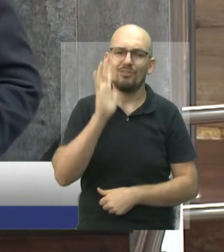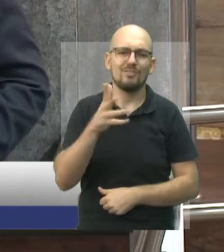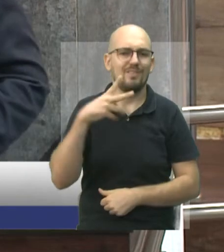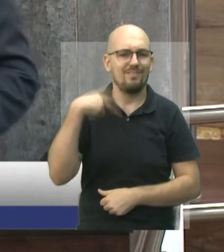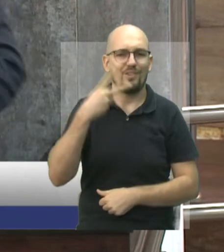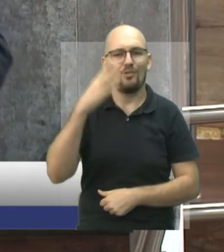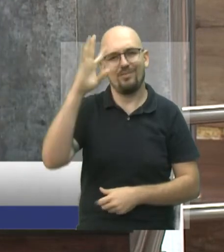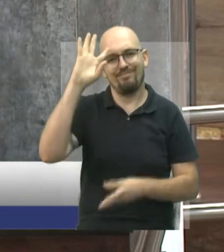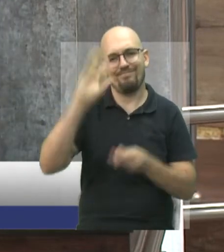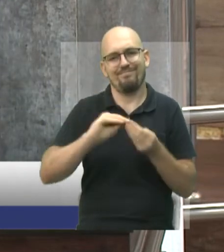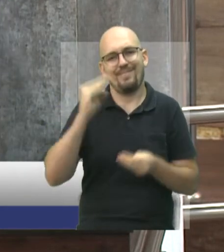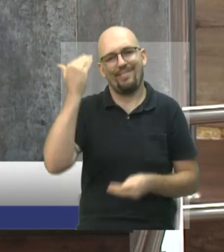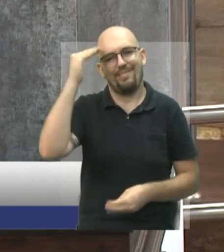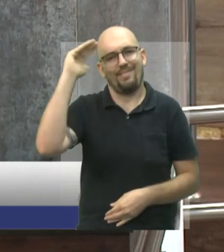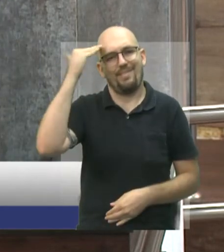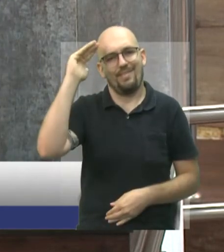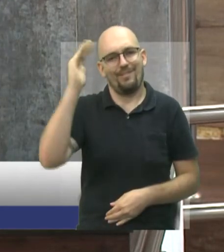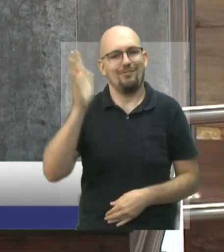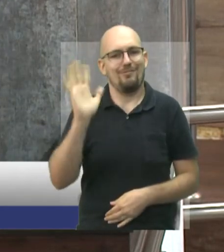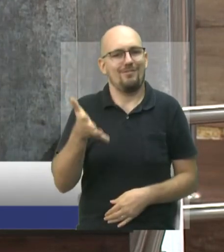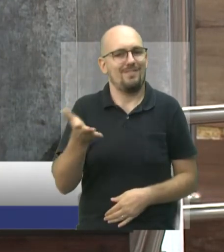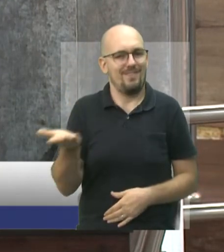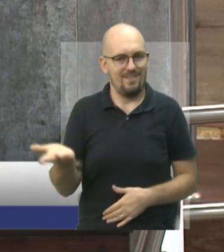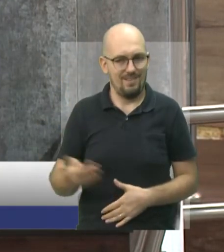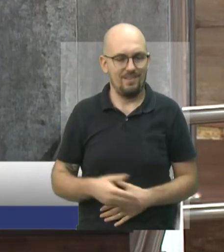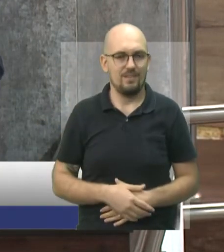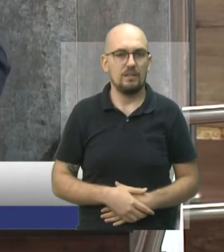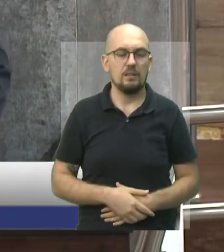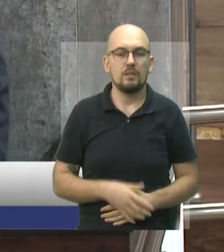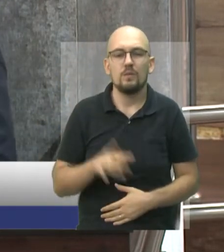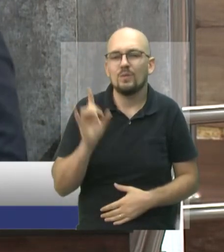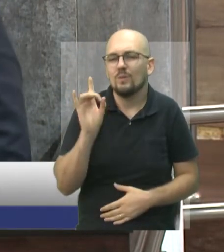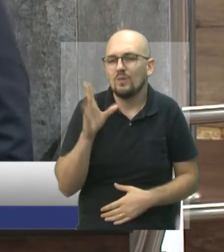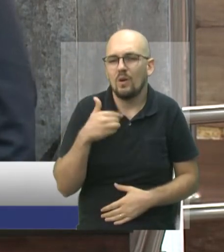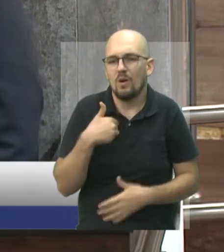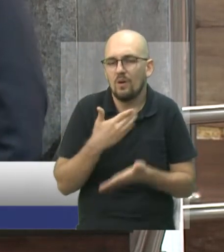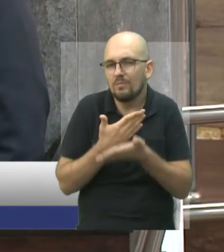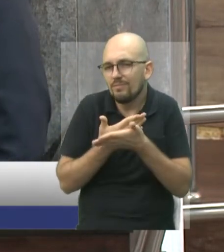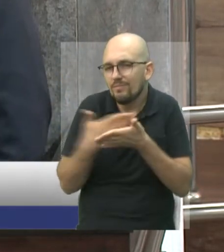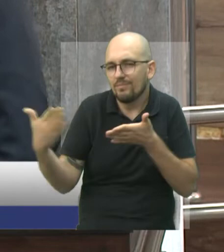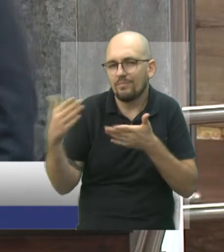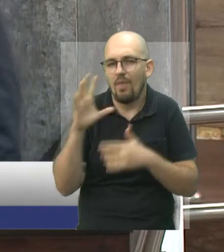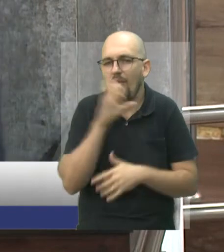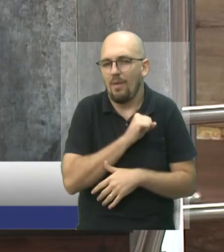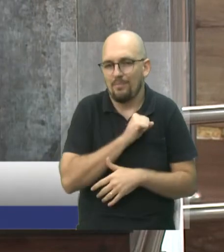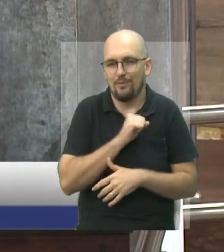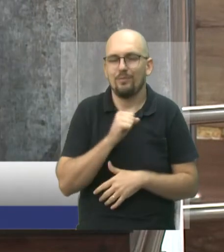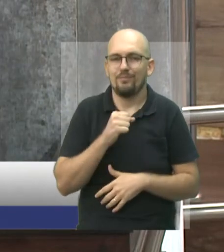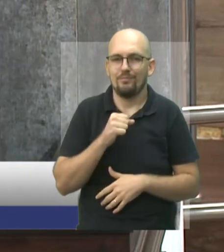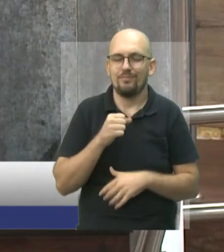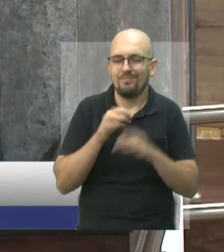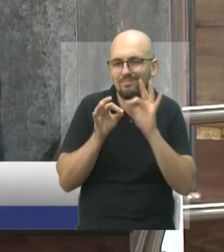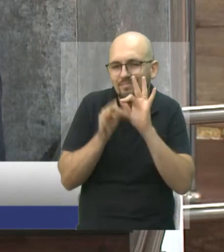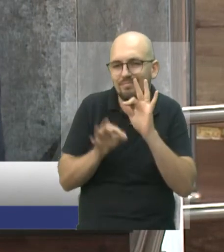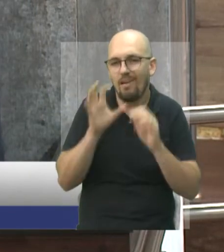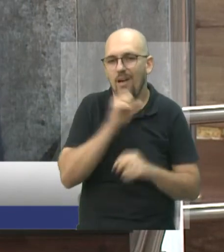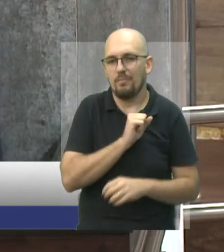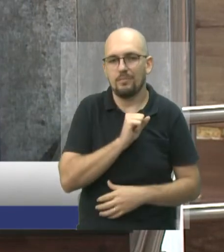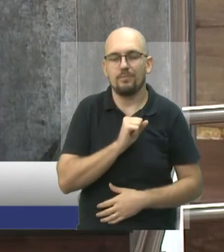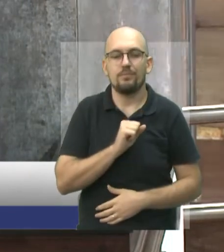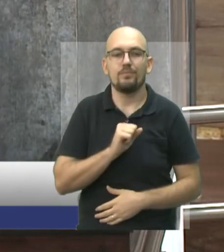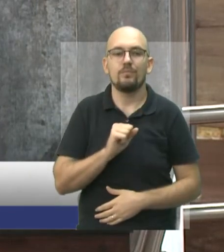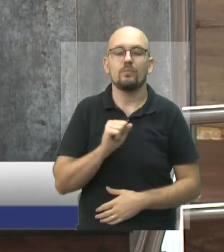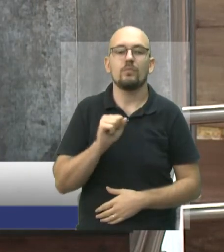recado. Então, só para iniciar minha fala rapidinha, quis o